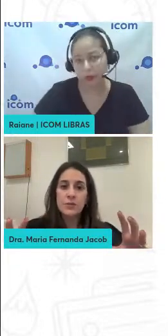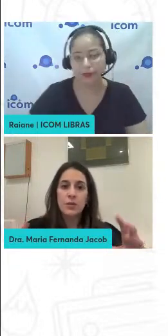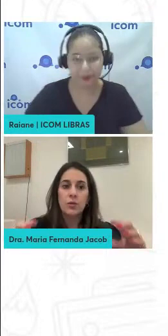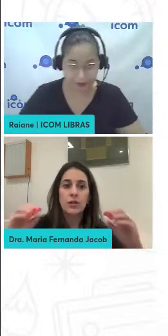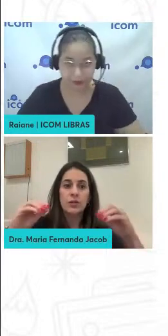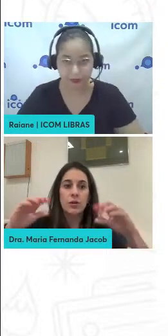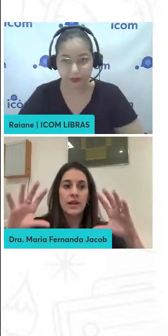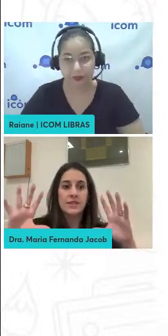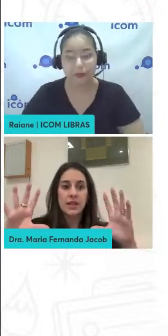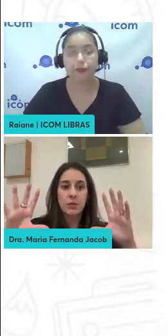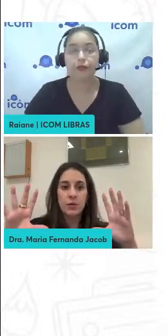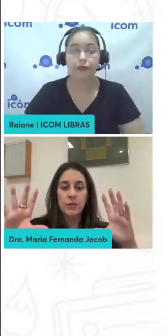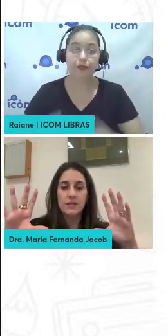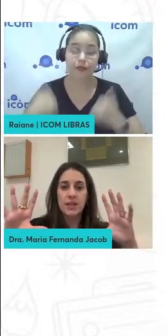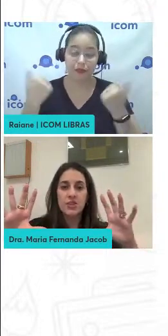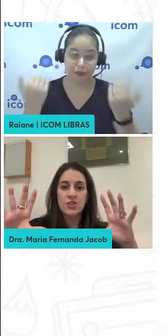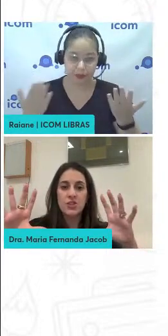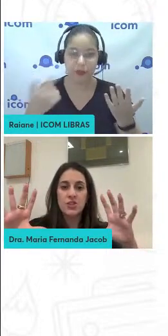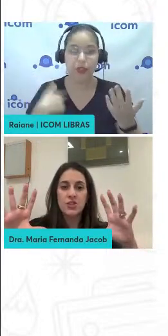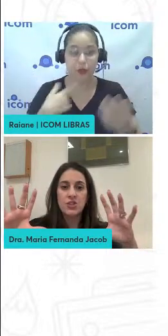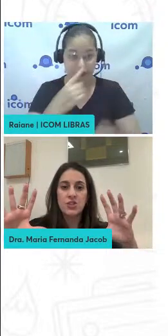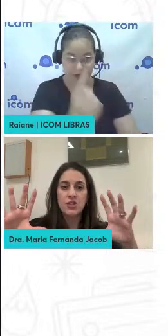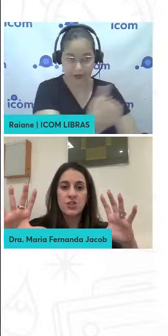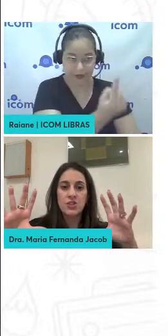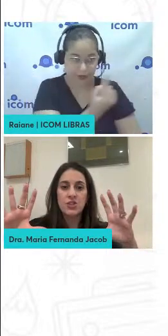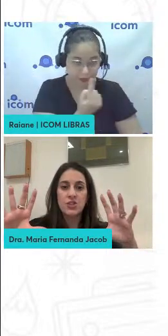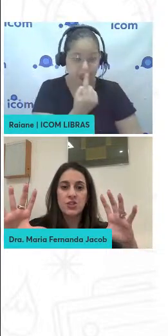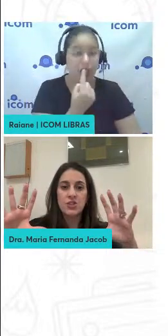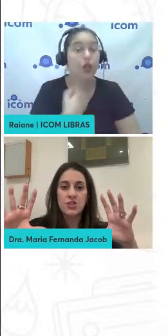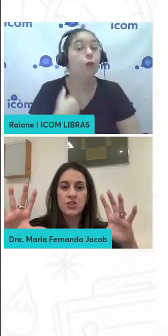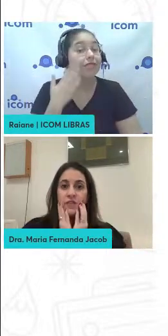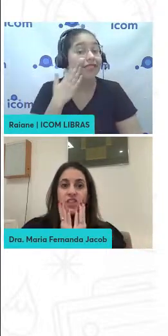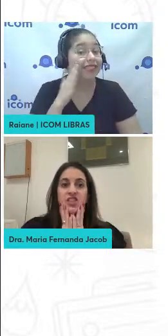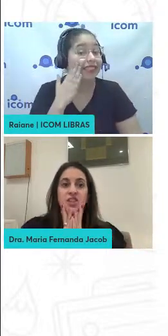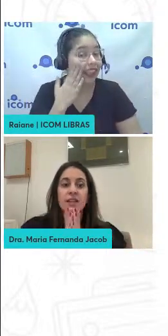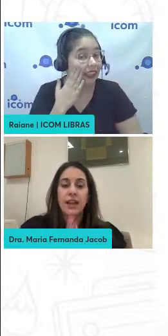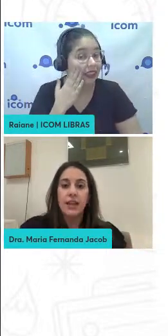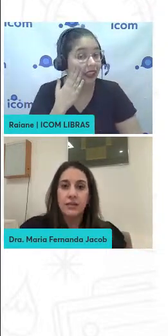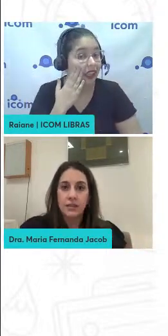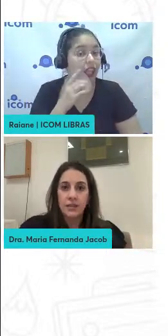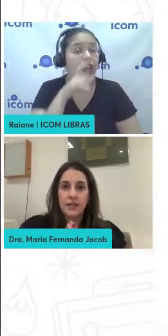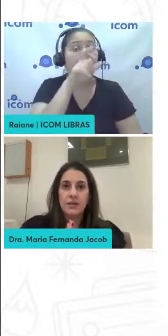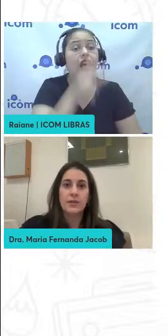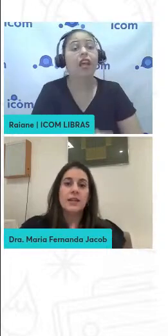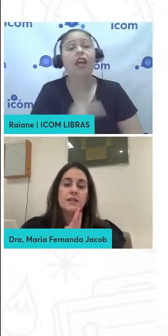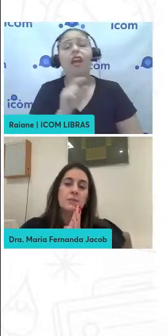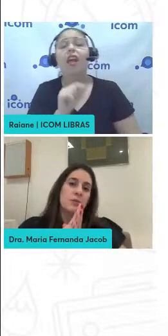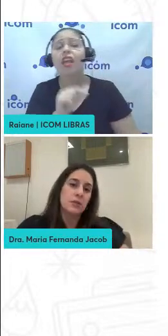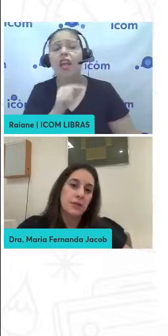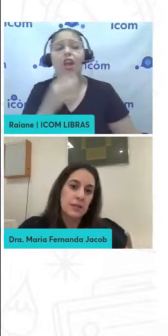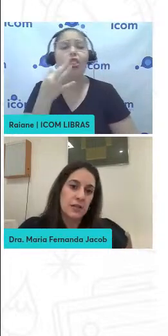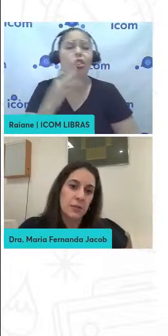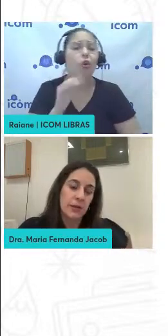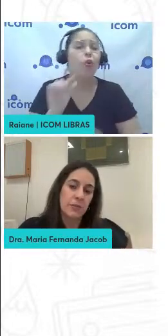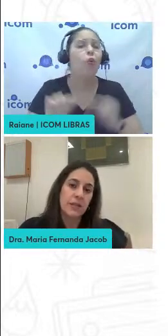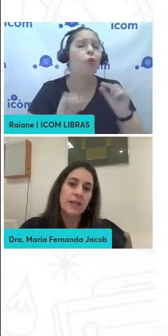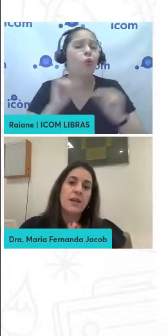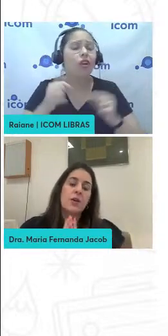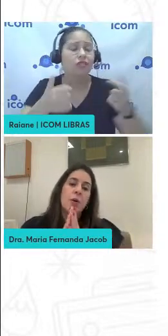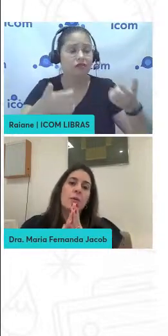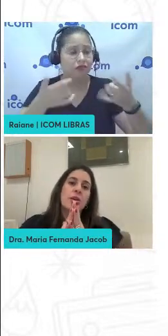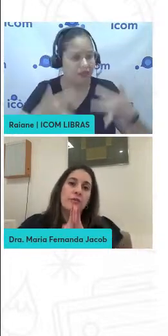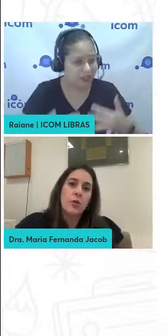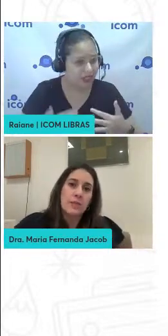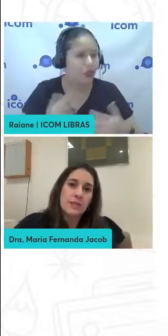Então é isso. Quando eu recebo o meu paciente, eu preciso ter claro na minha cabeça, eu estou de frente de quem? O que essa pessoa está trazendo para